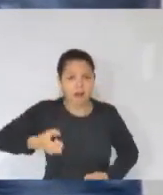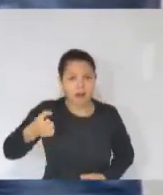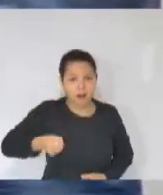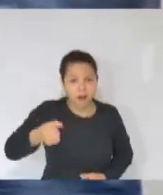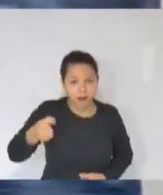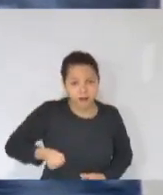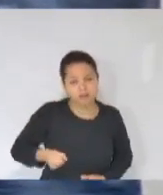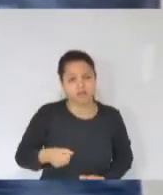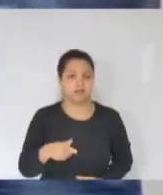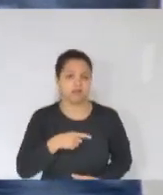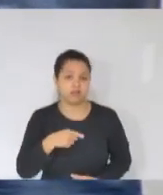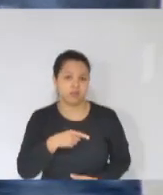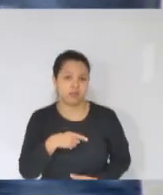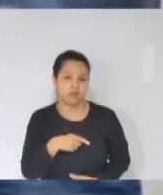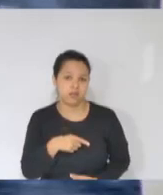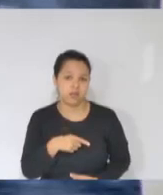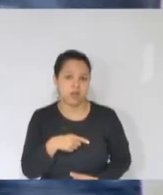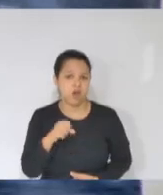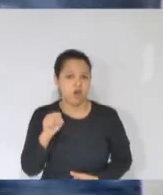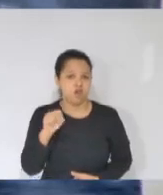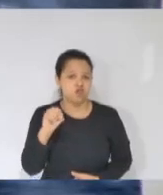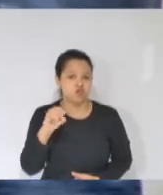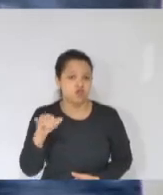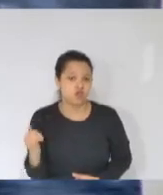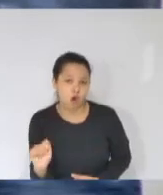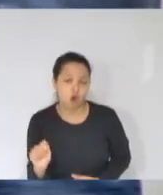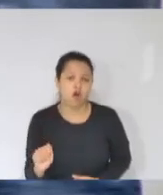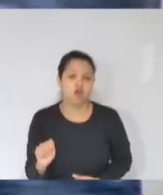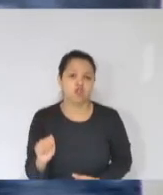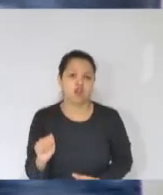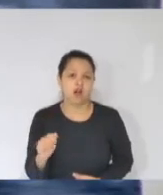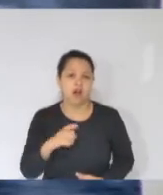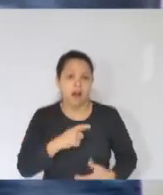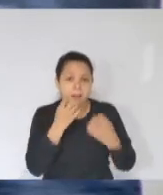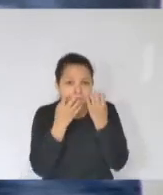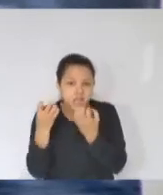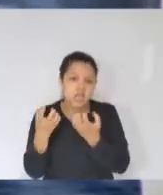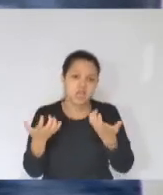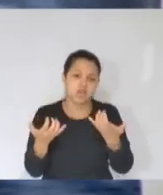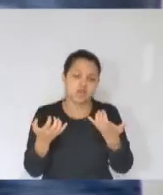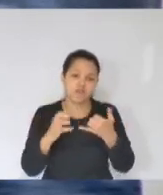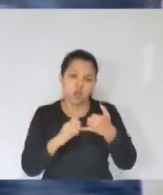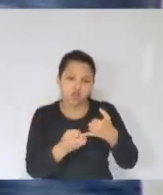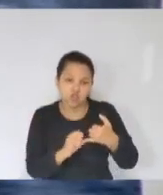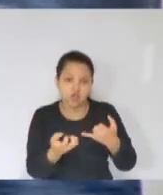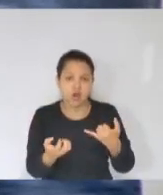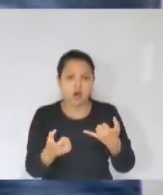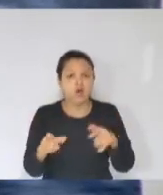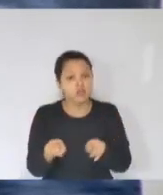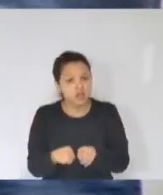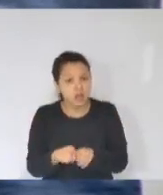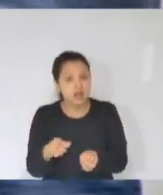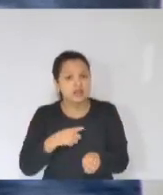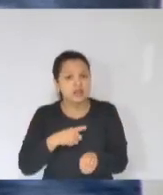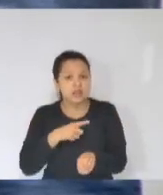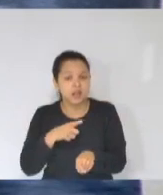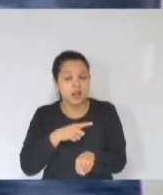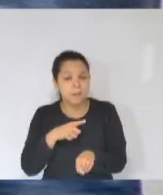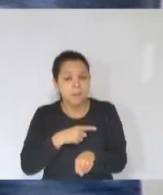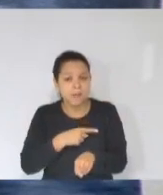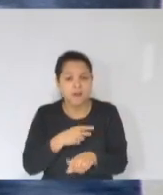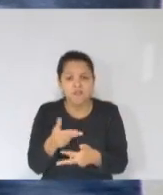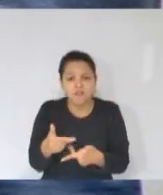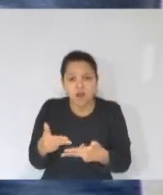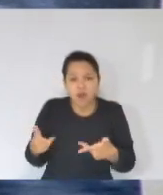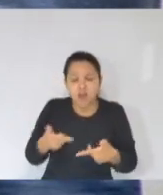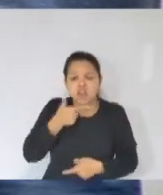Vaca de leite, soja, milho, feijão. Temos a indústria de laticínio do local, que hoje vende